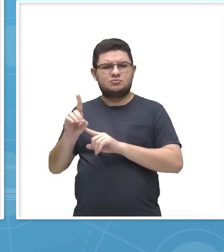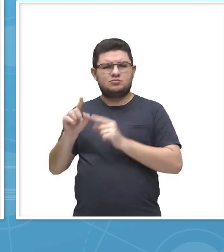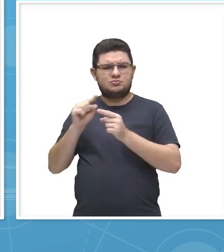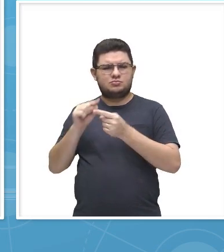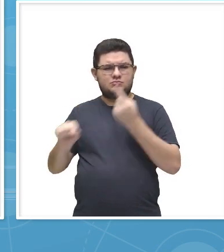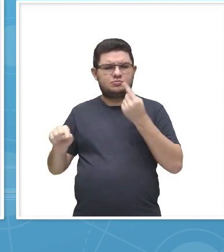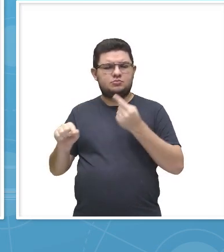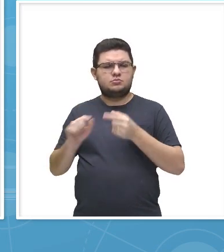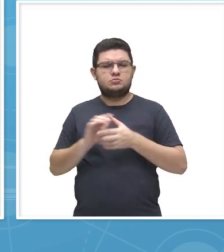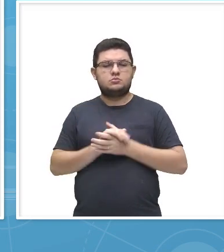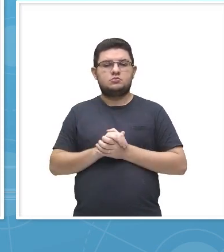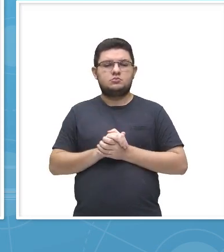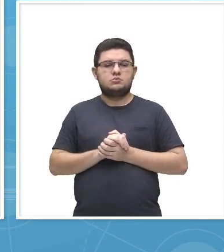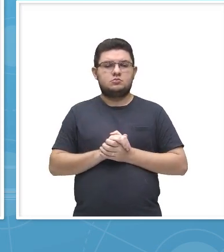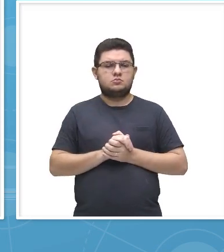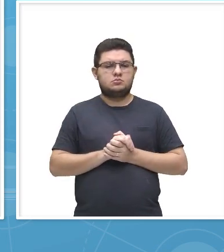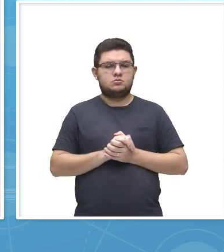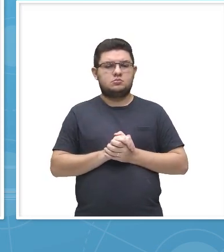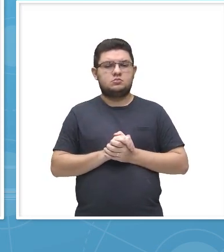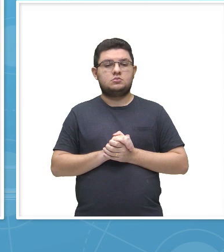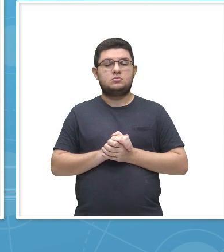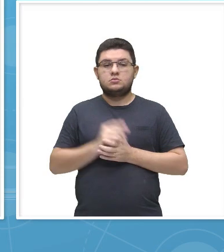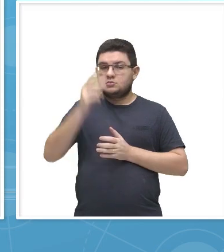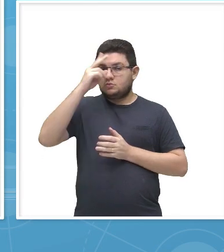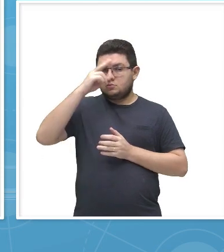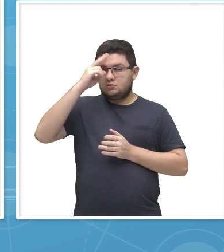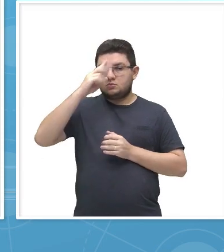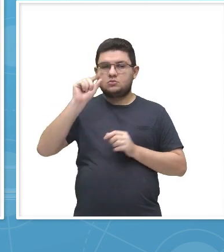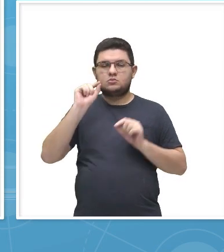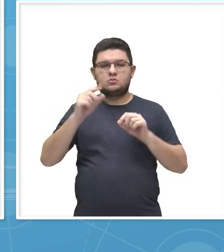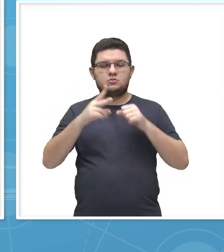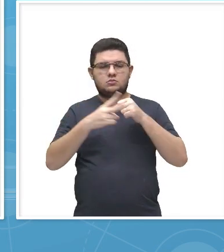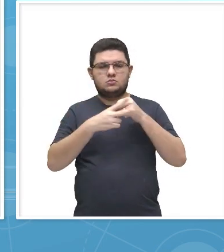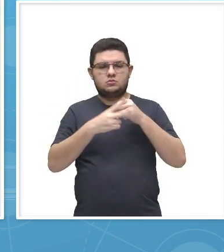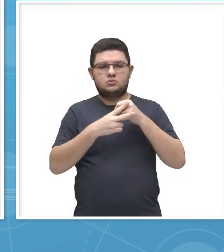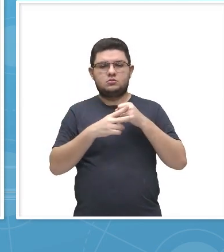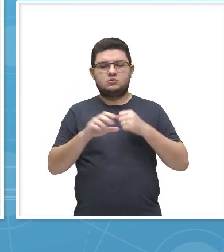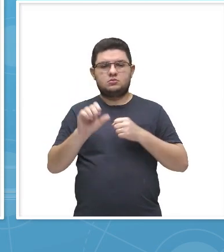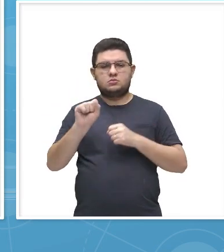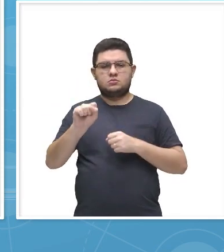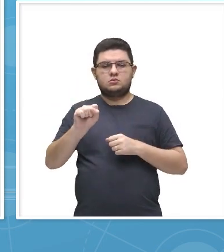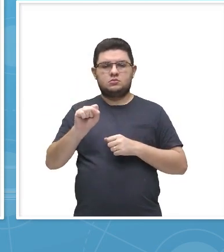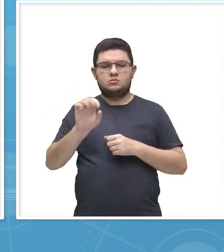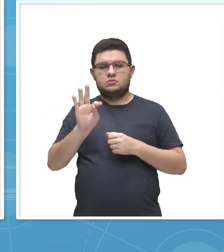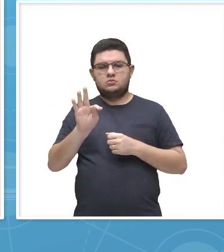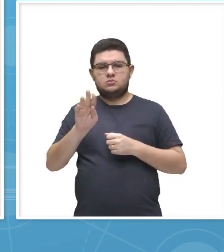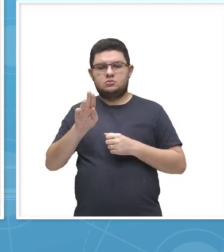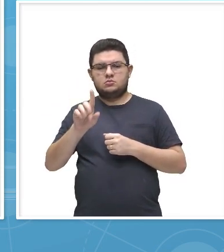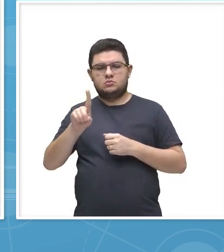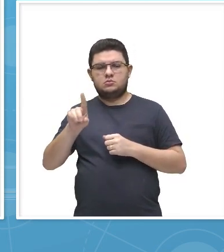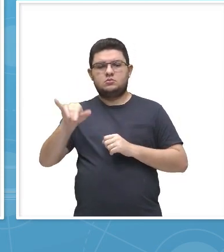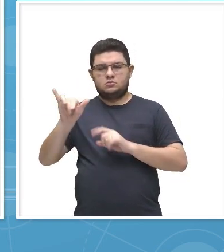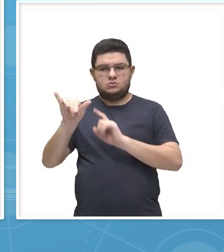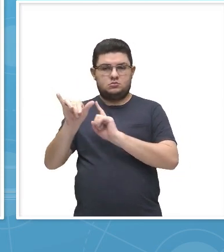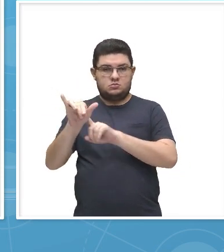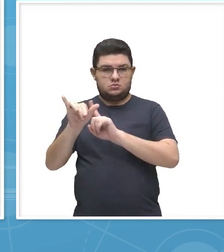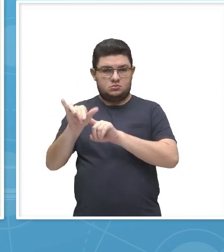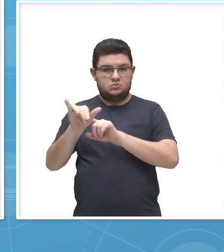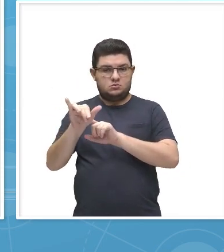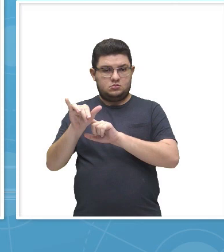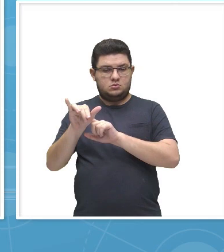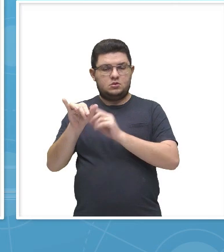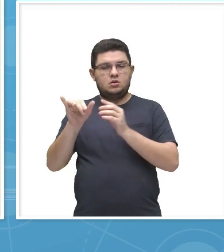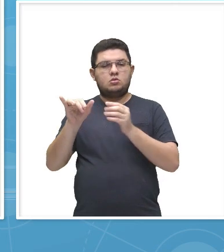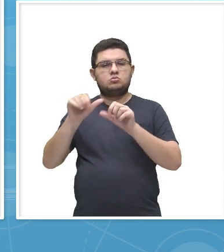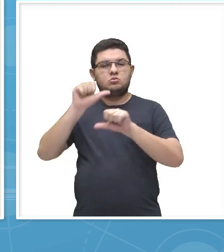cadê tipo sério vamos história de terminar em consoante Y Quando Eu